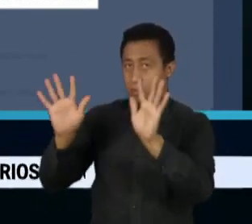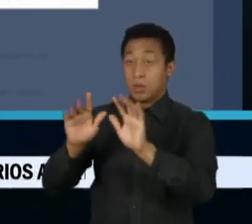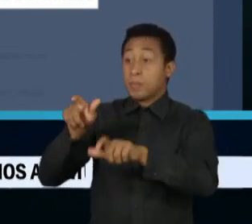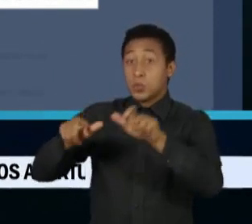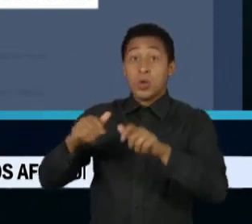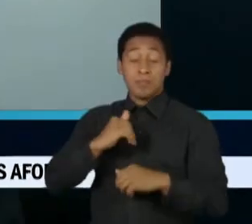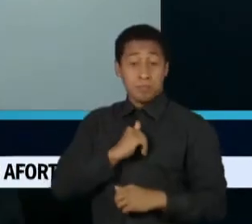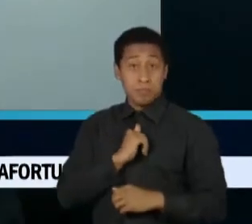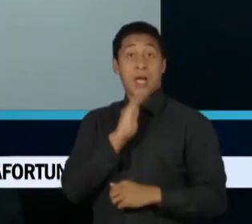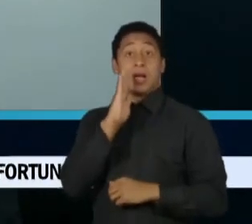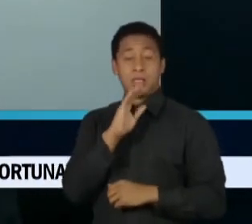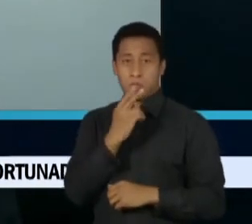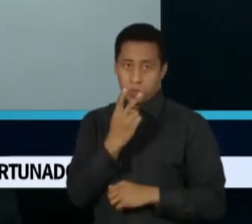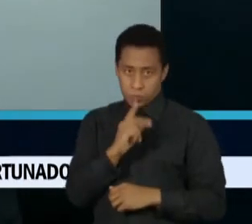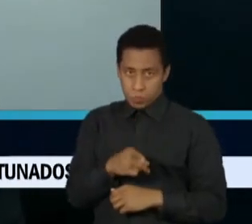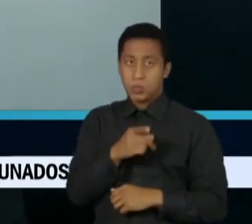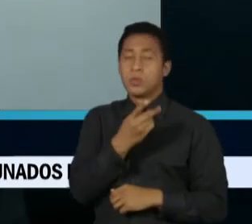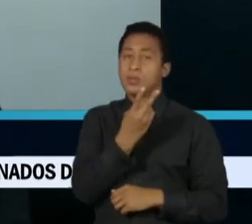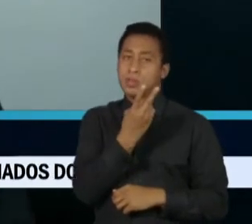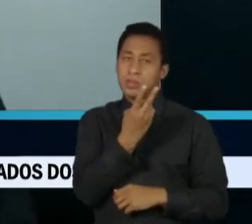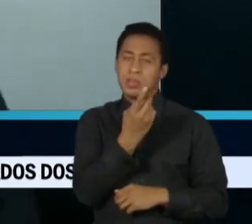valor excedente. Quem ganha